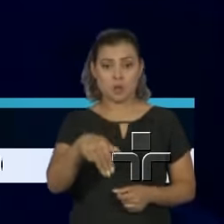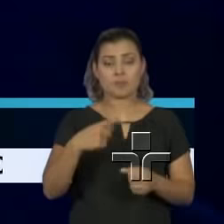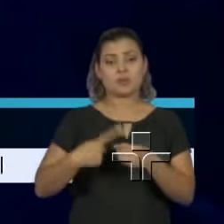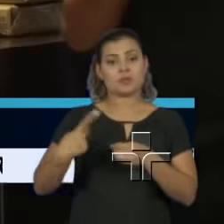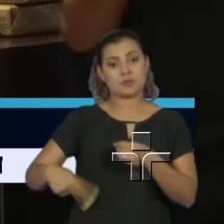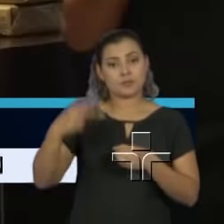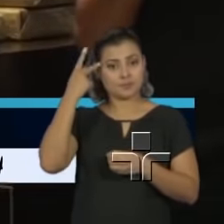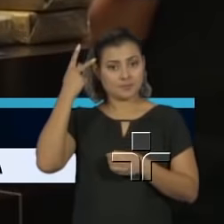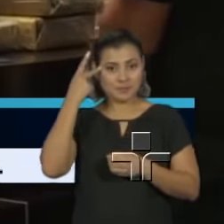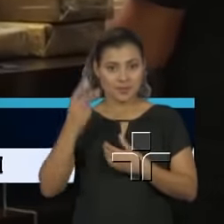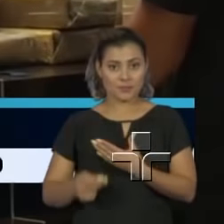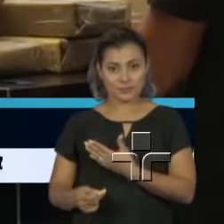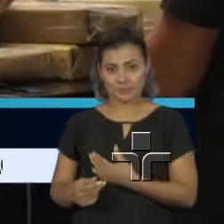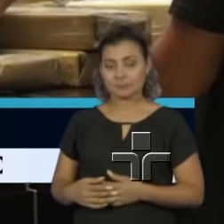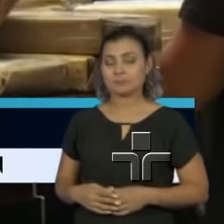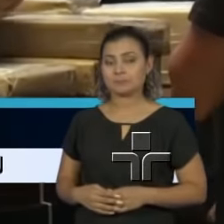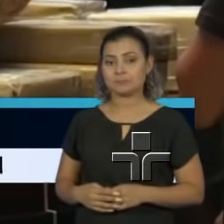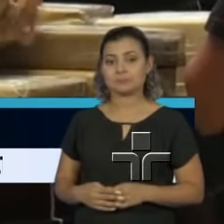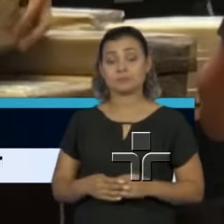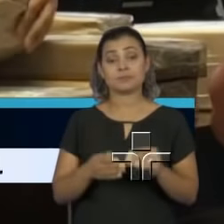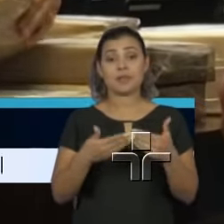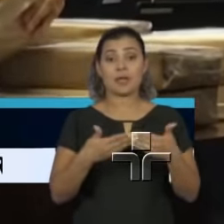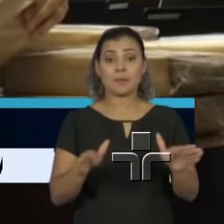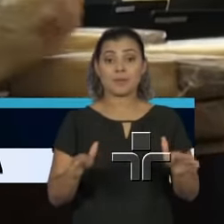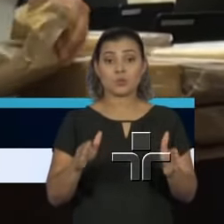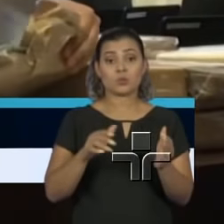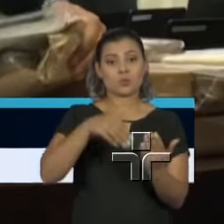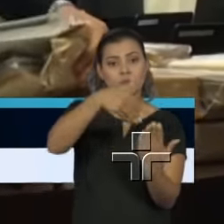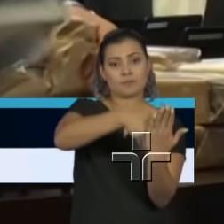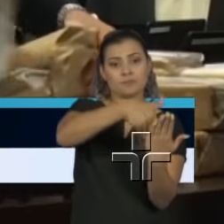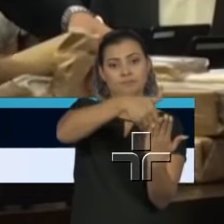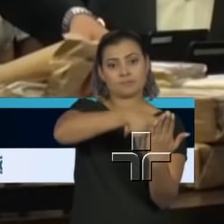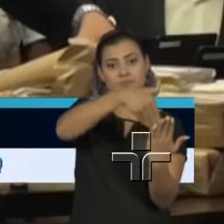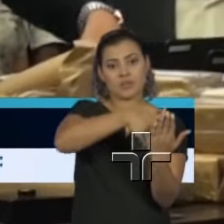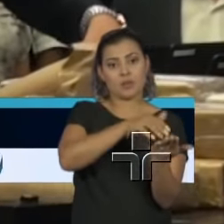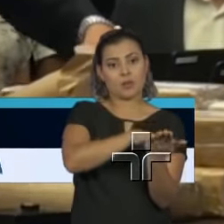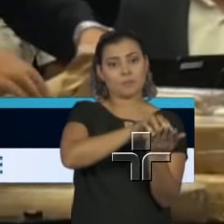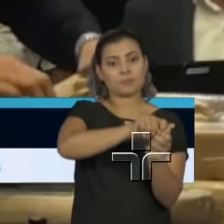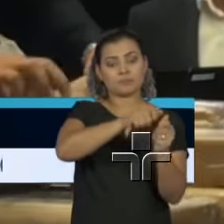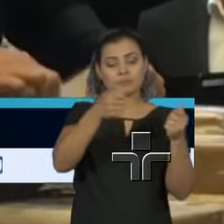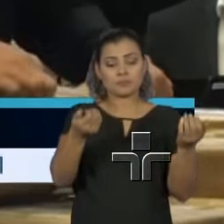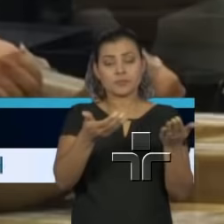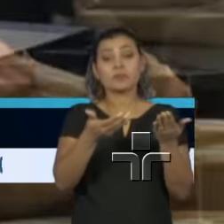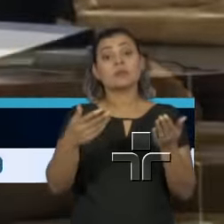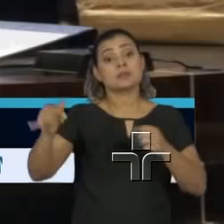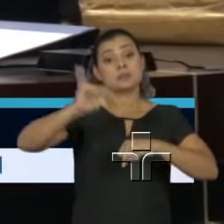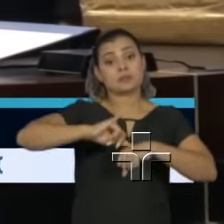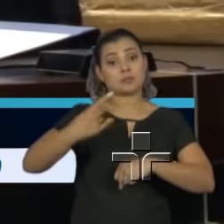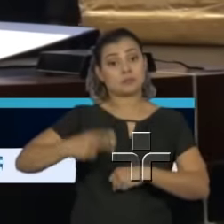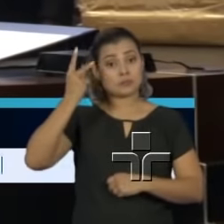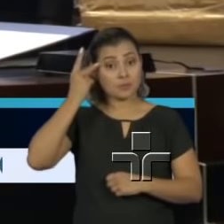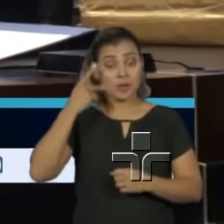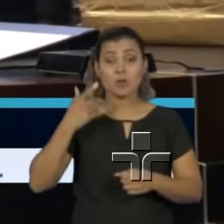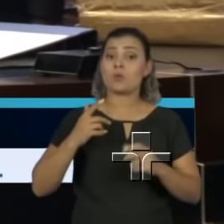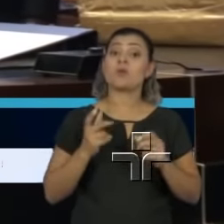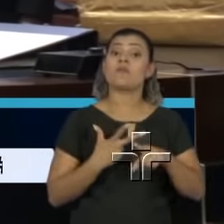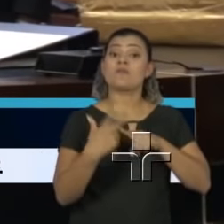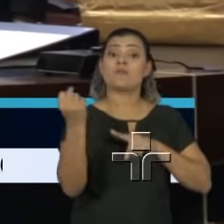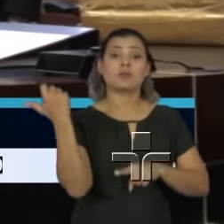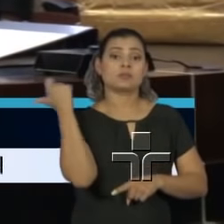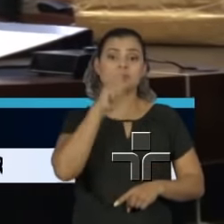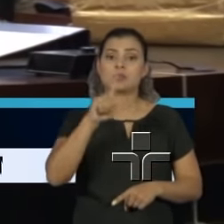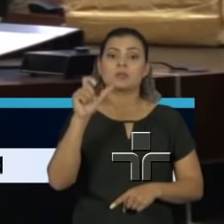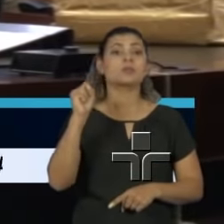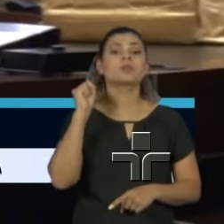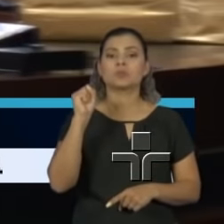de São Paulo. A abertura dos envelopes foi no começo da tarde no centro de São Paulo. O vencedor foi o